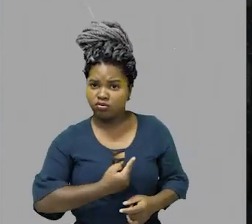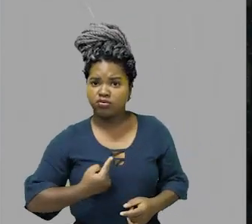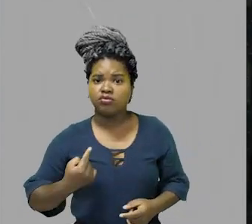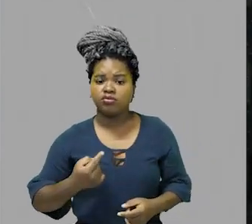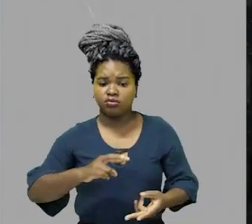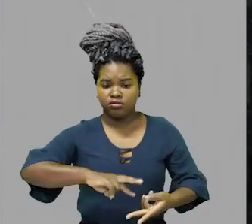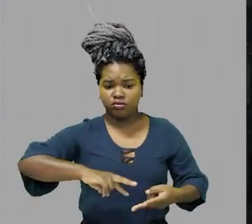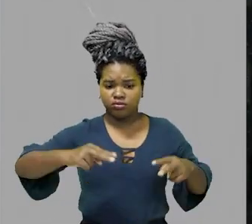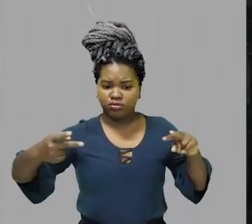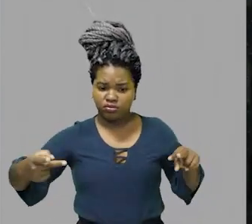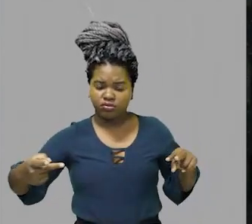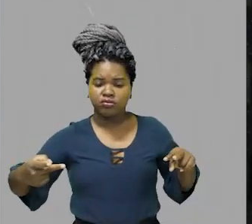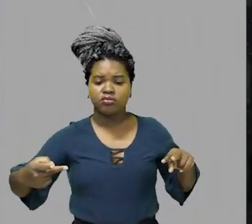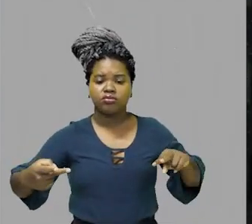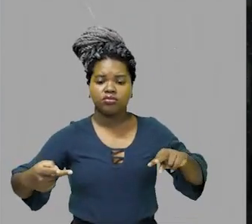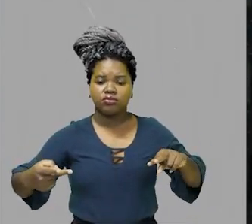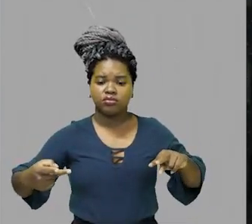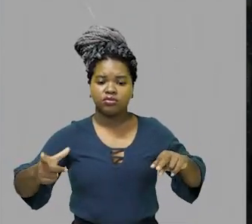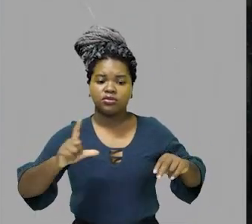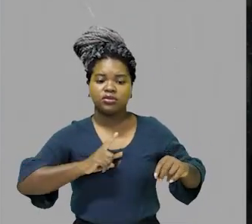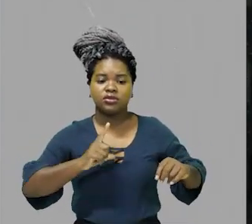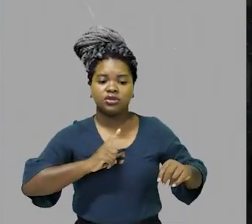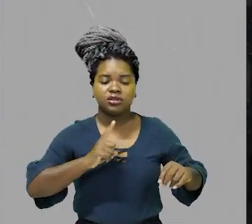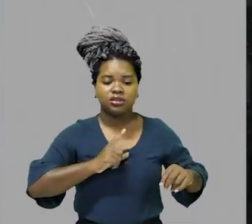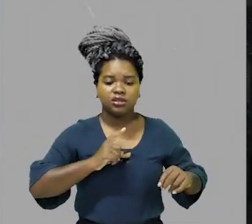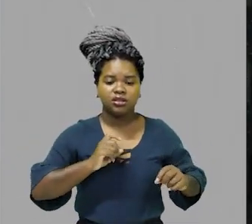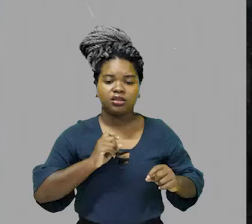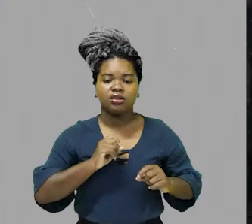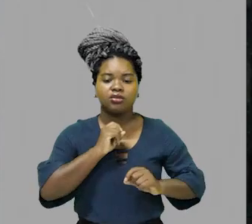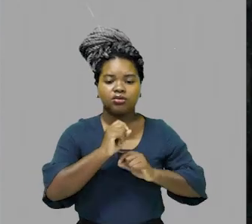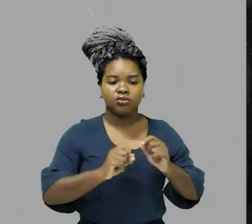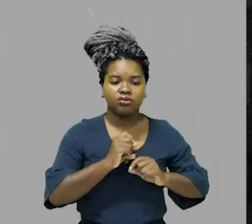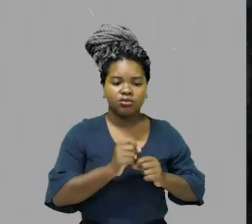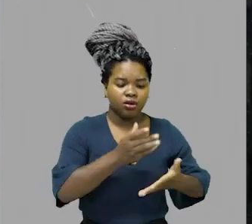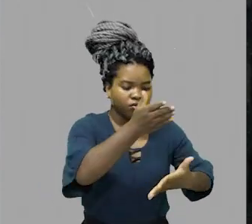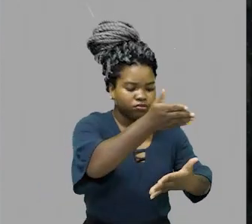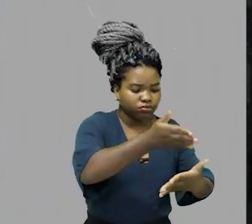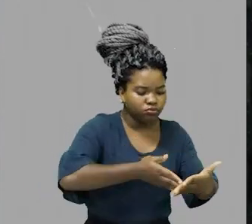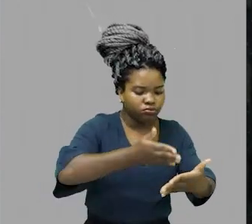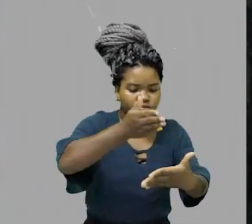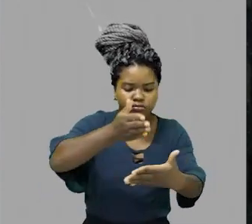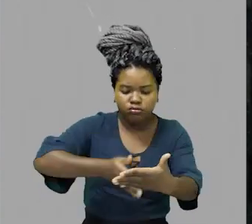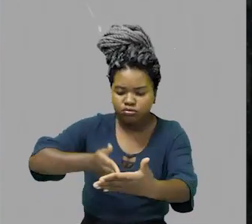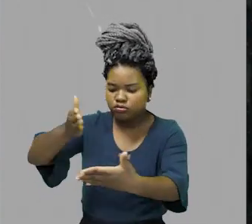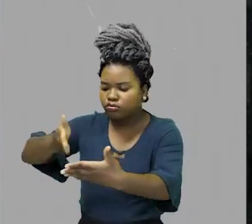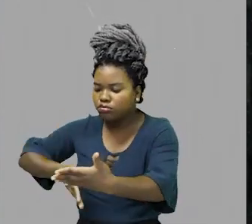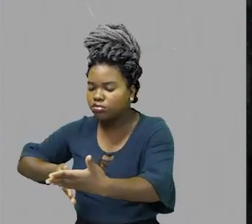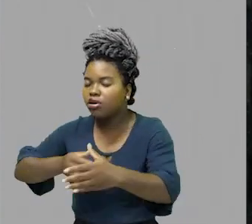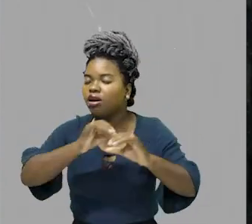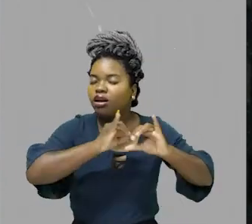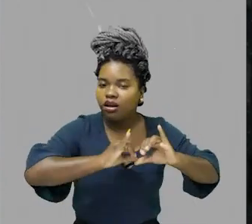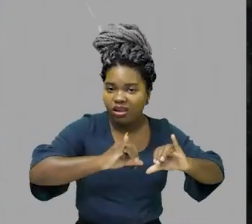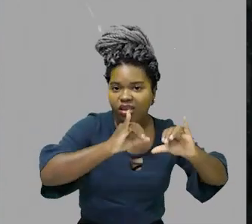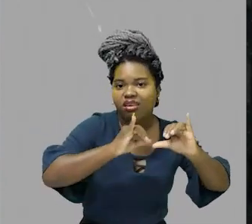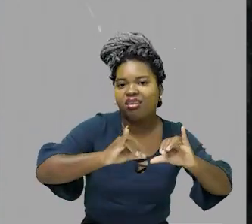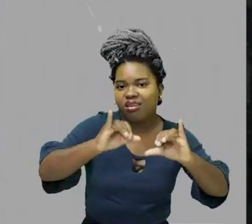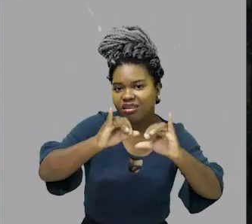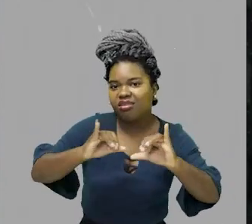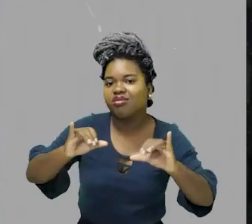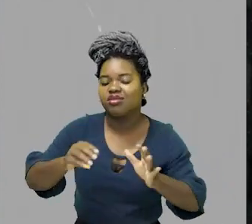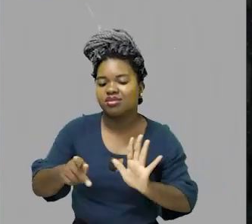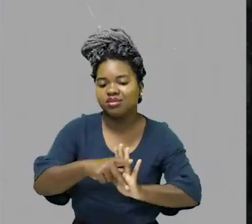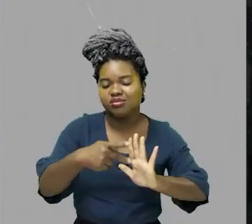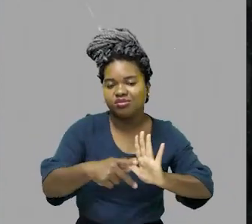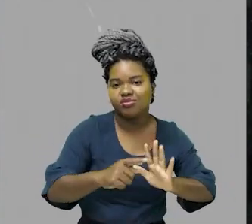eles contêm pedaços que têm informação genética. E tem outros pedaços do gene que não